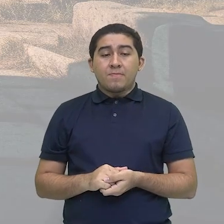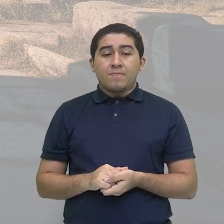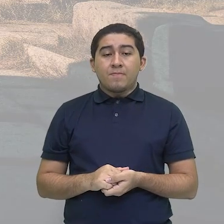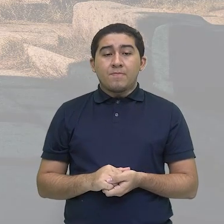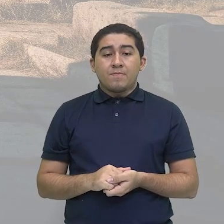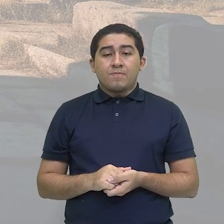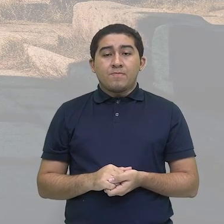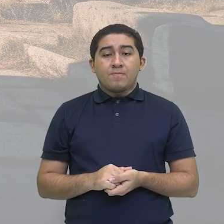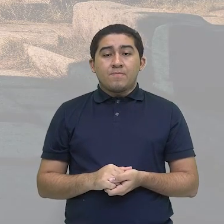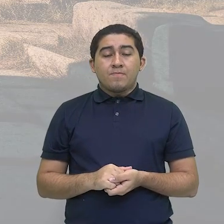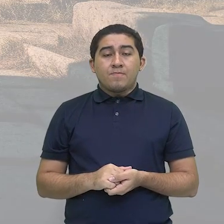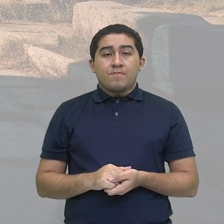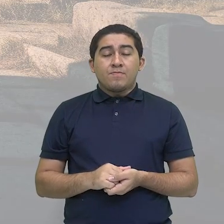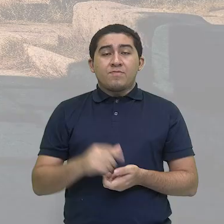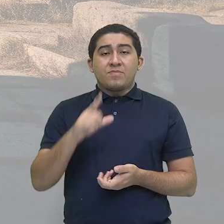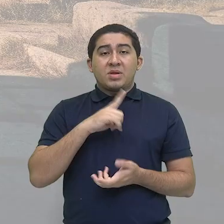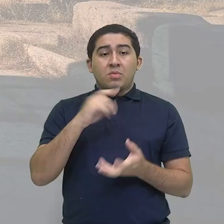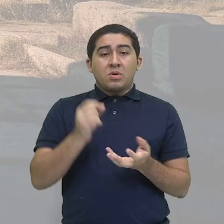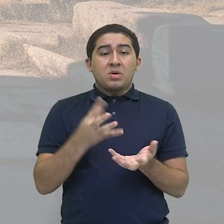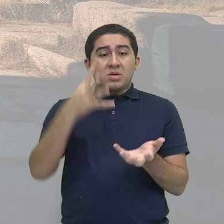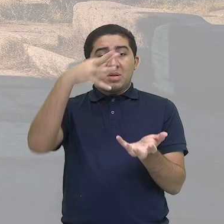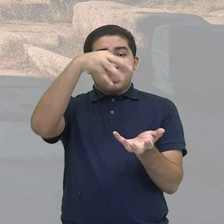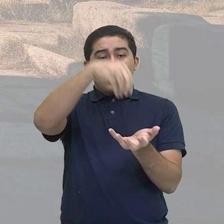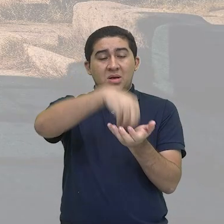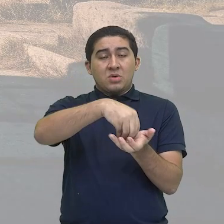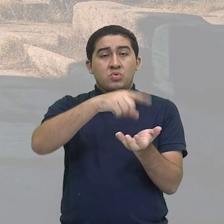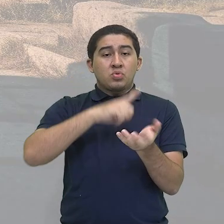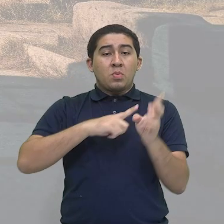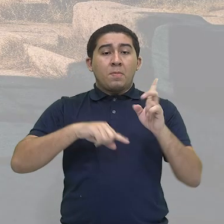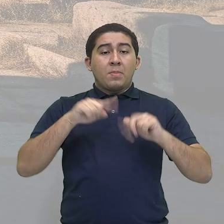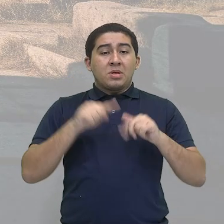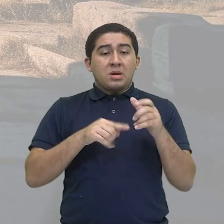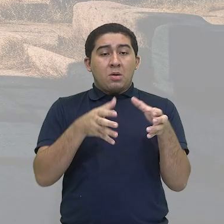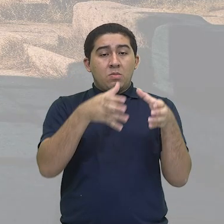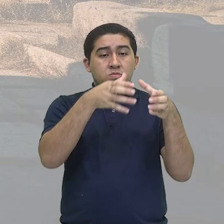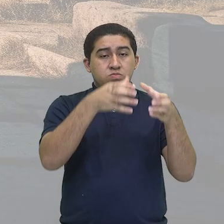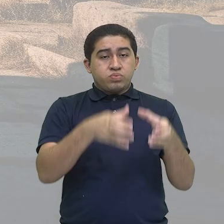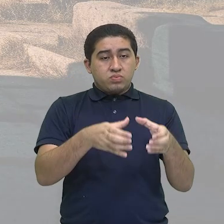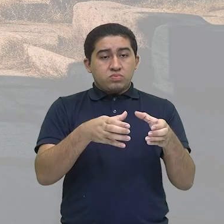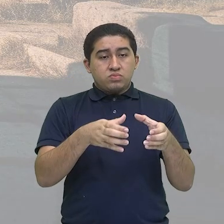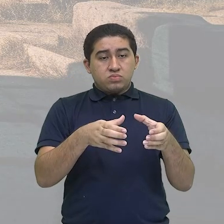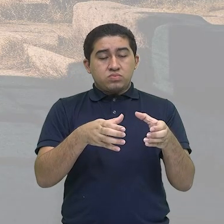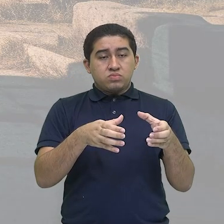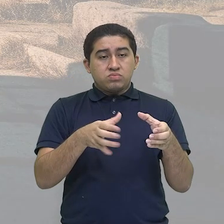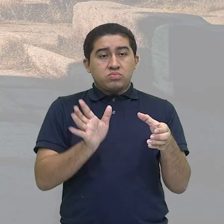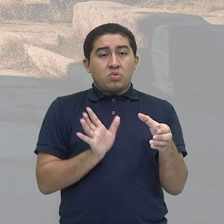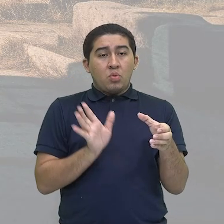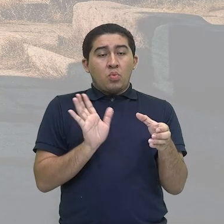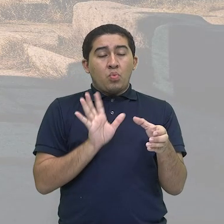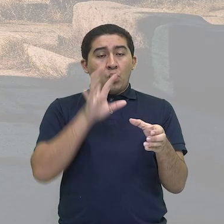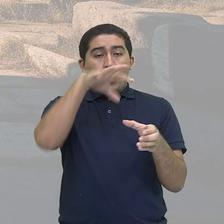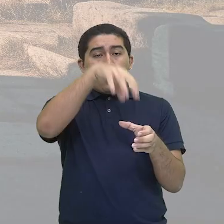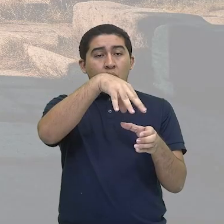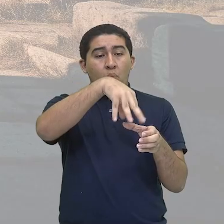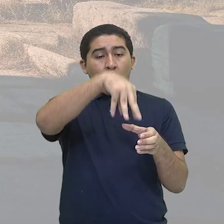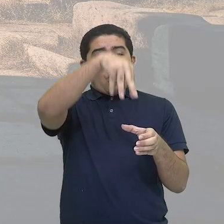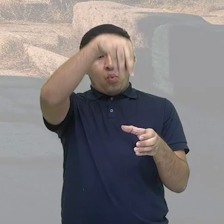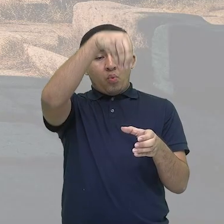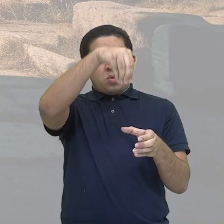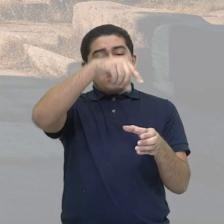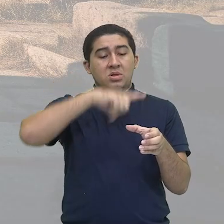inicial. Ele colocou dentro desse recipiente aqui, que estava fechado, e